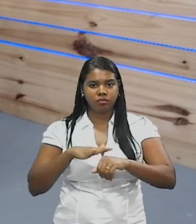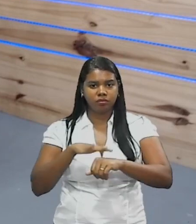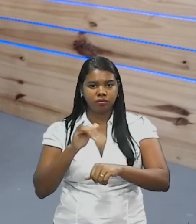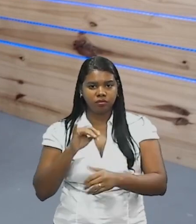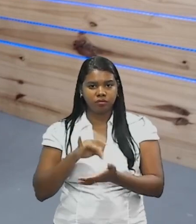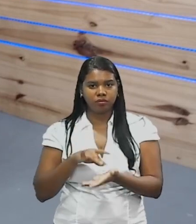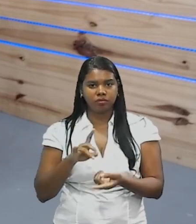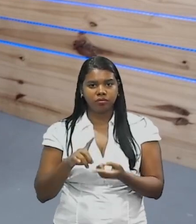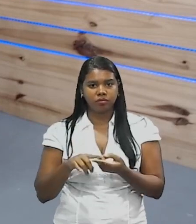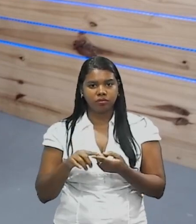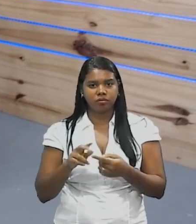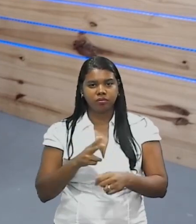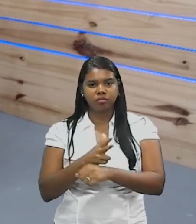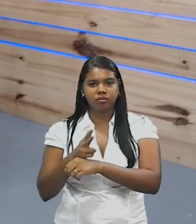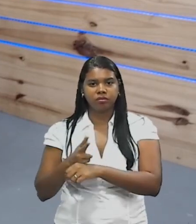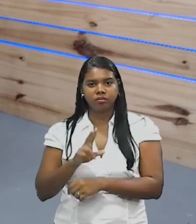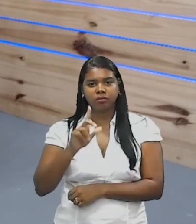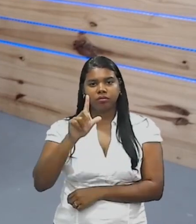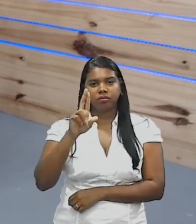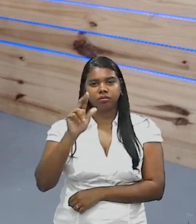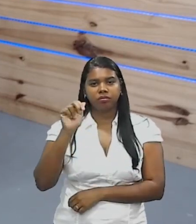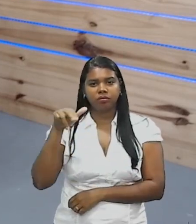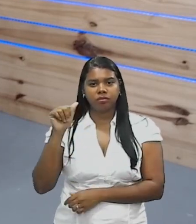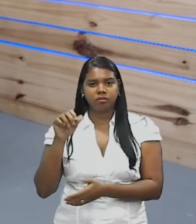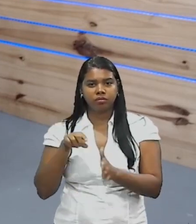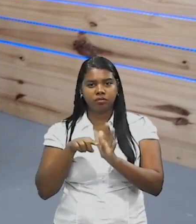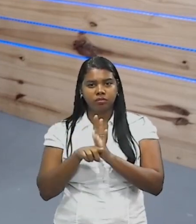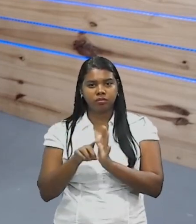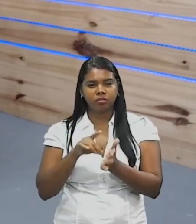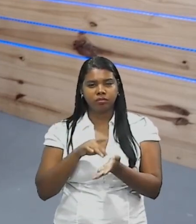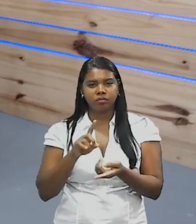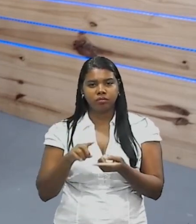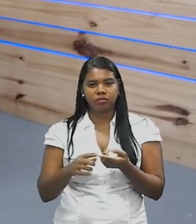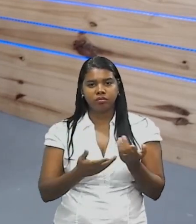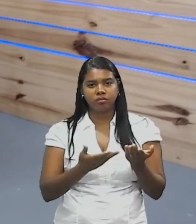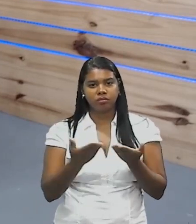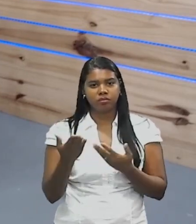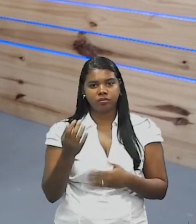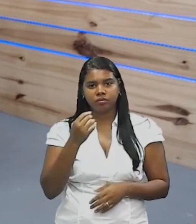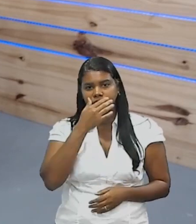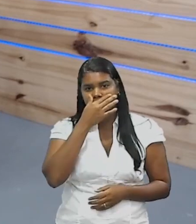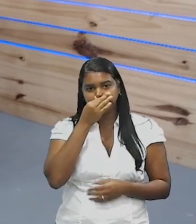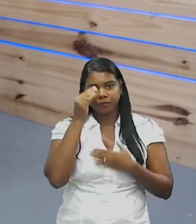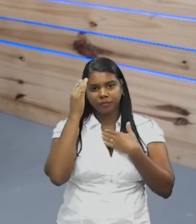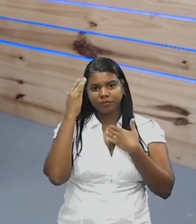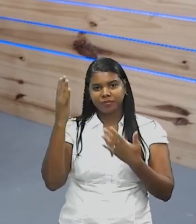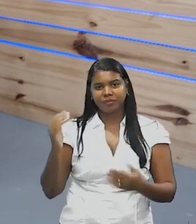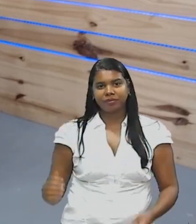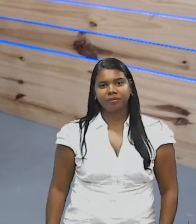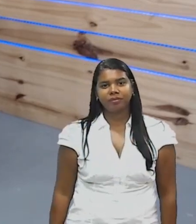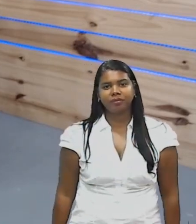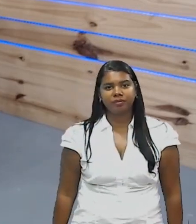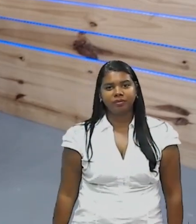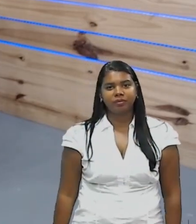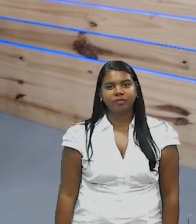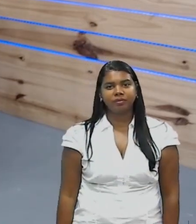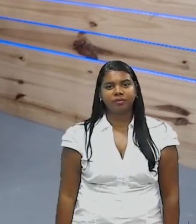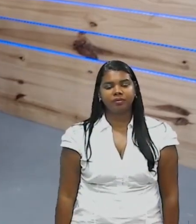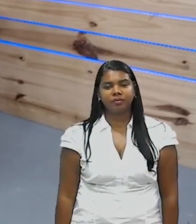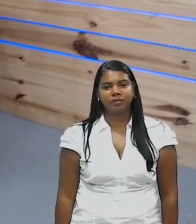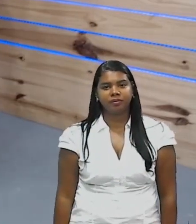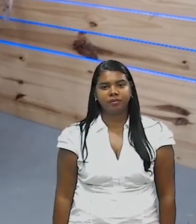agora a monitora Luana Santos, que tem mais algumas perguntas aí para fazer para vocês. Obrigada, Paloma. Obrigada, Paloma.